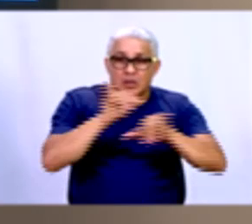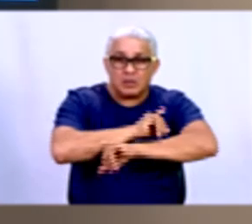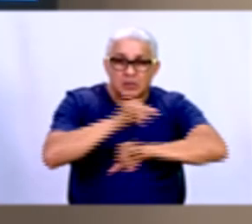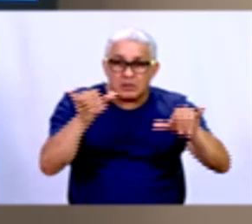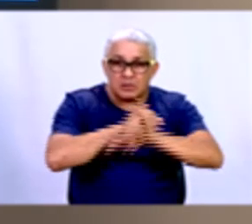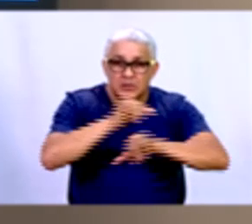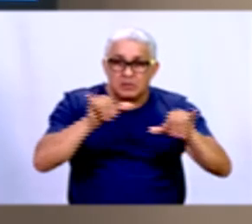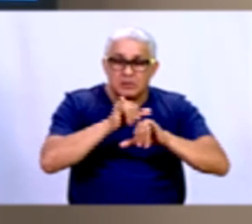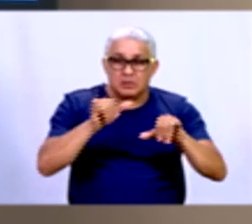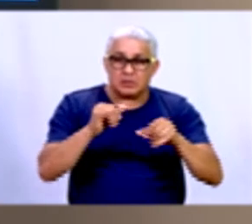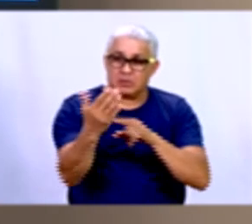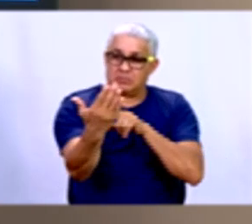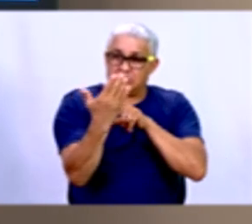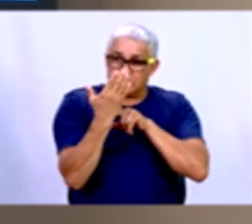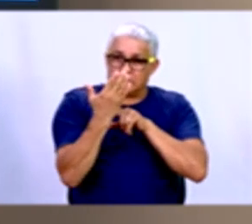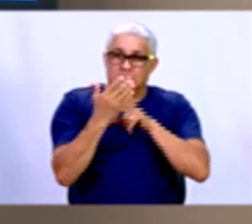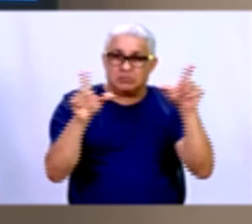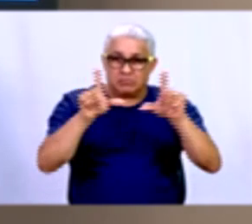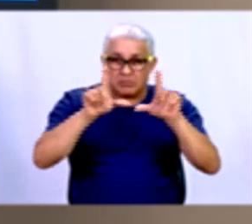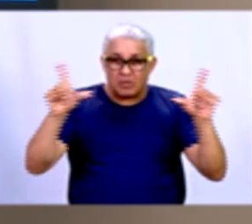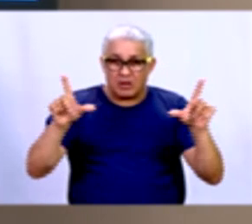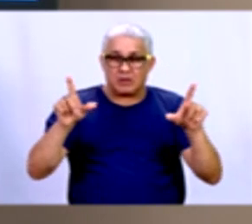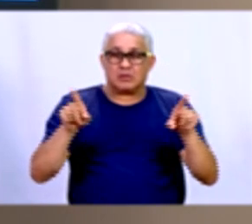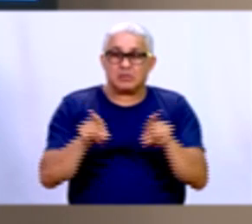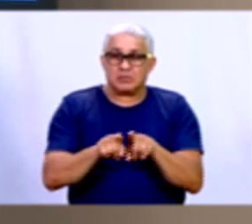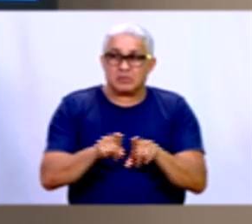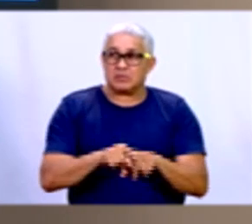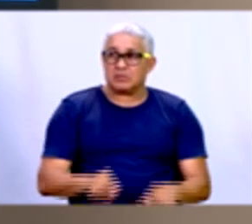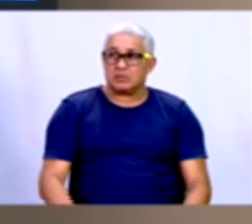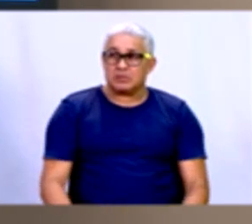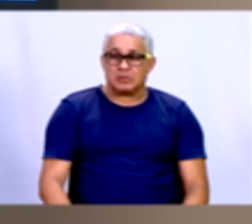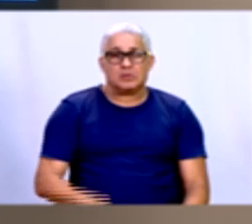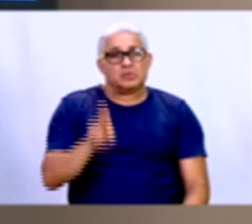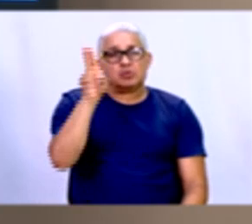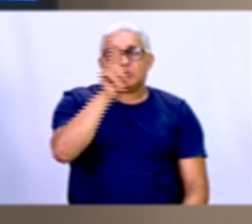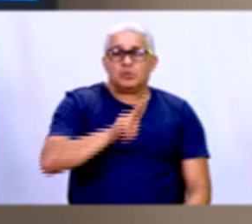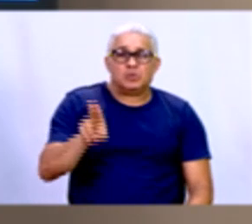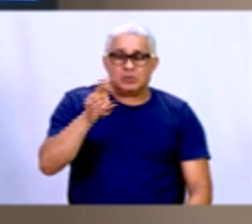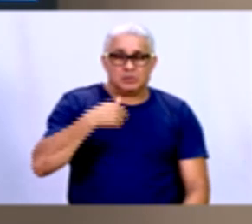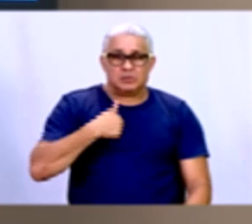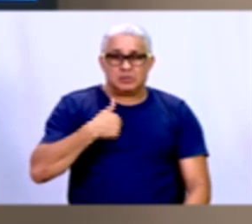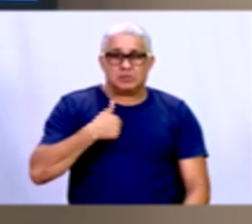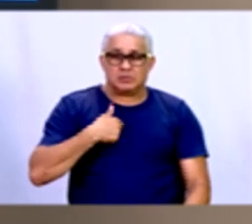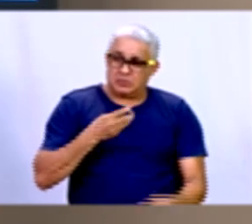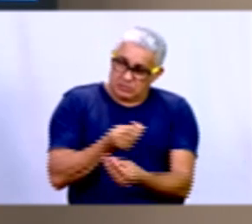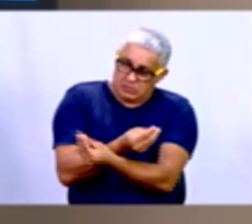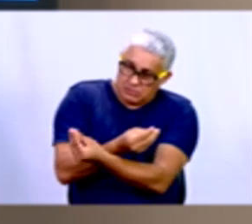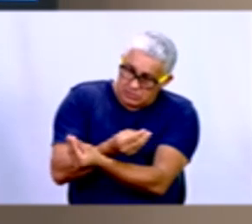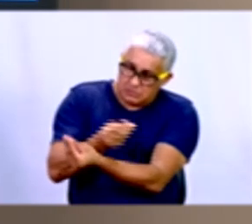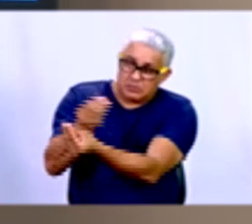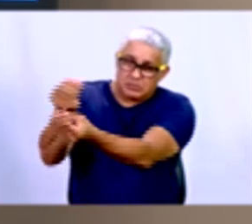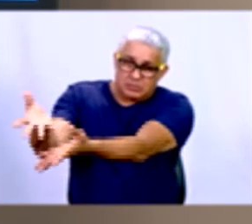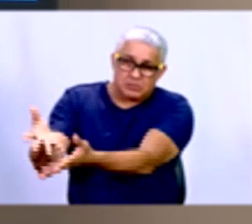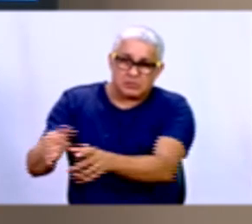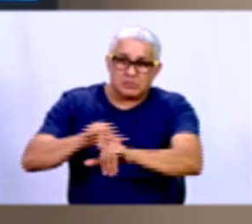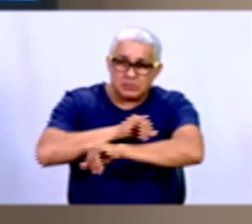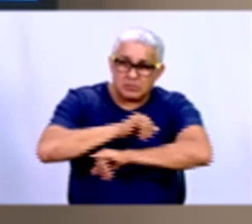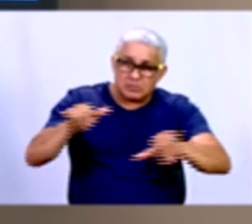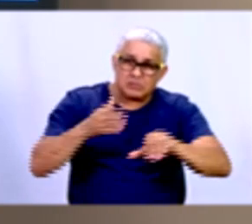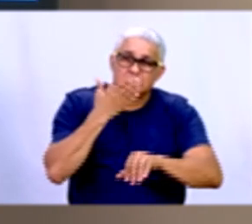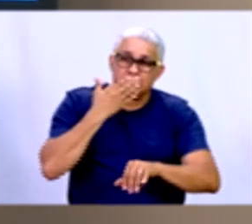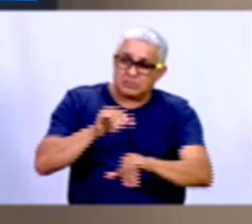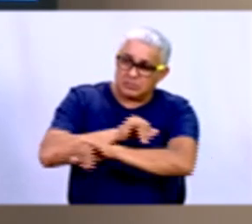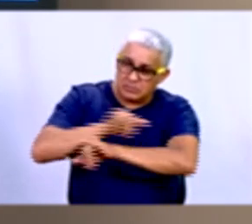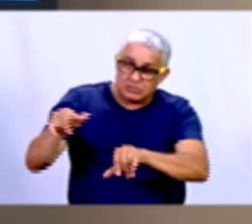que vão estar dispostas nessas telas, quais são os usuários que eu vou ofertar essas informações e que tipo de informação